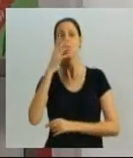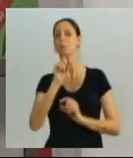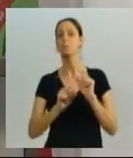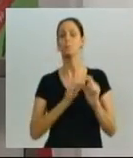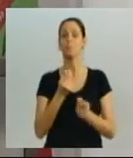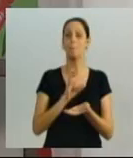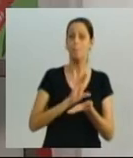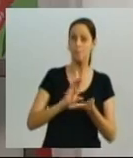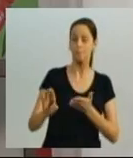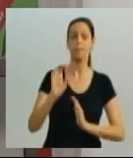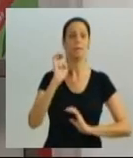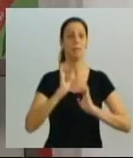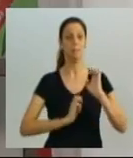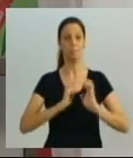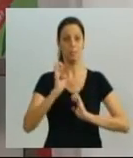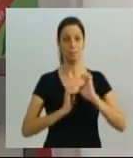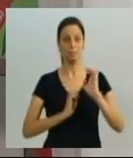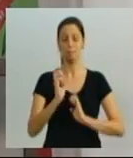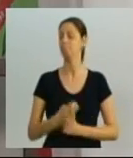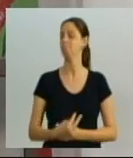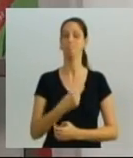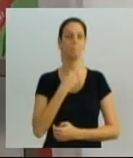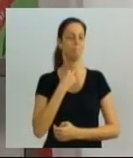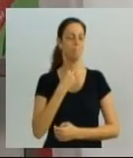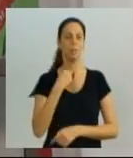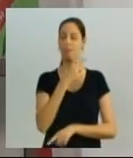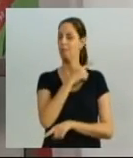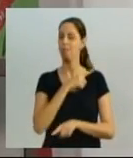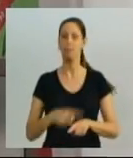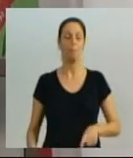financiamento empresarial não vai acontecer.